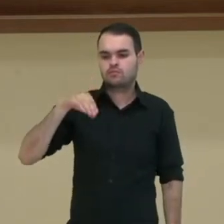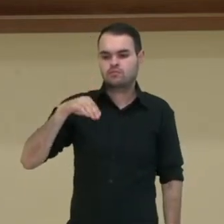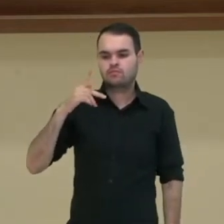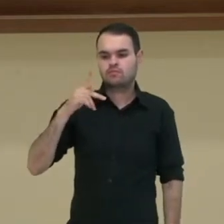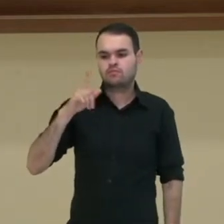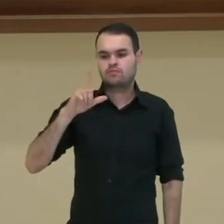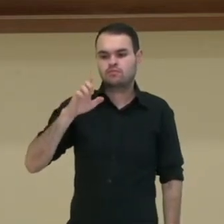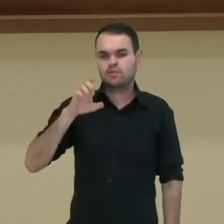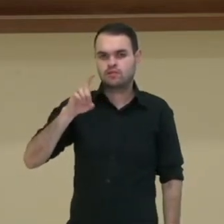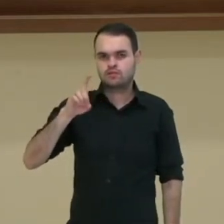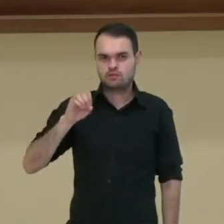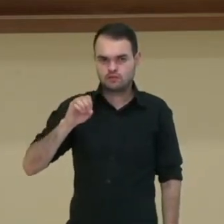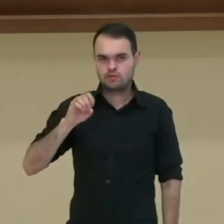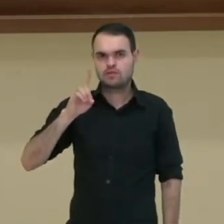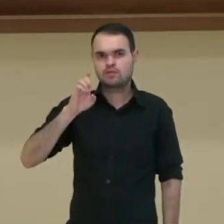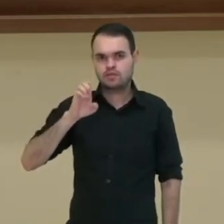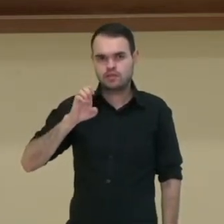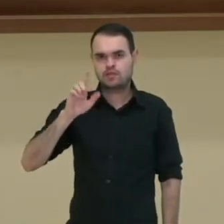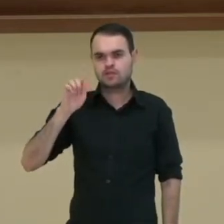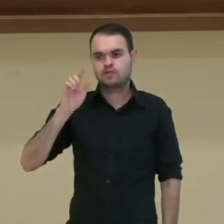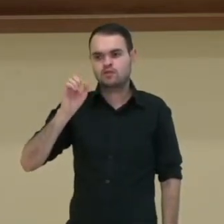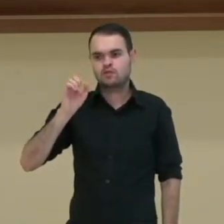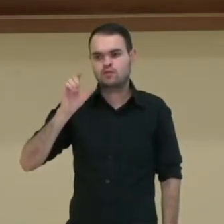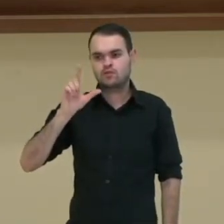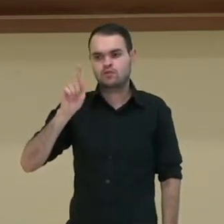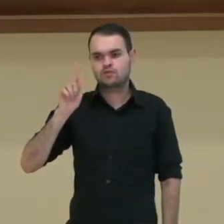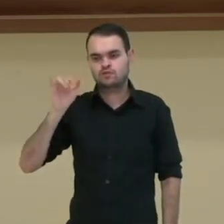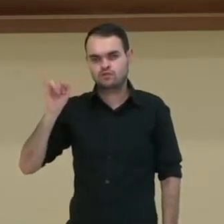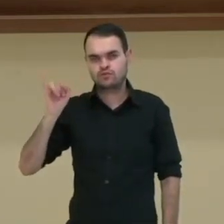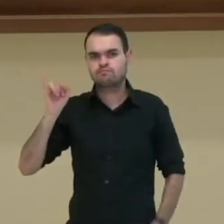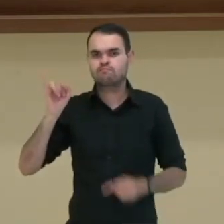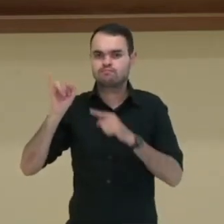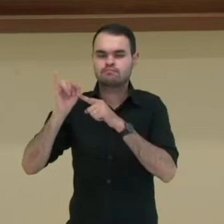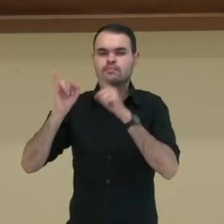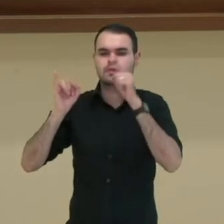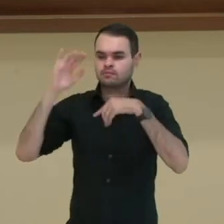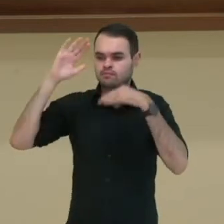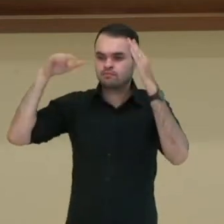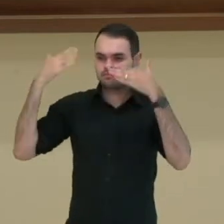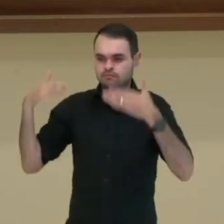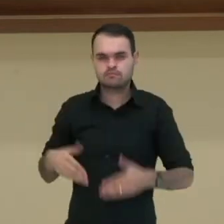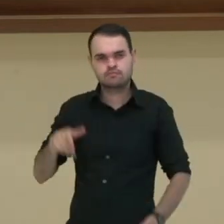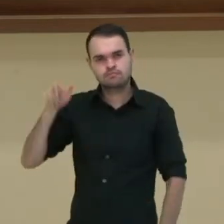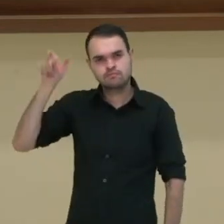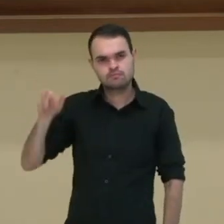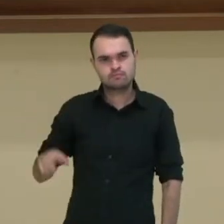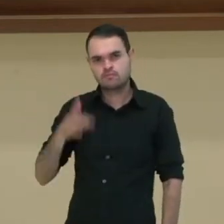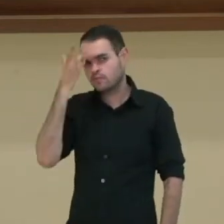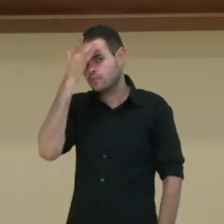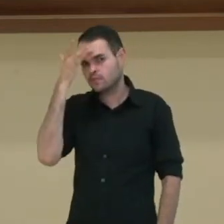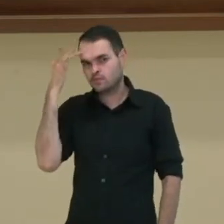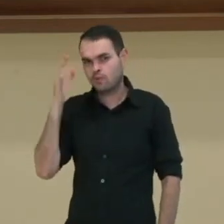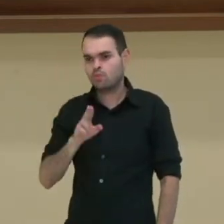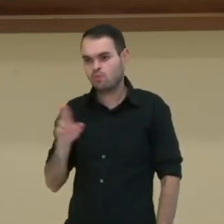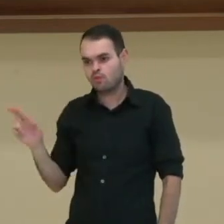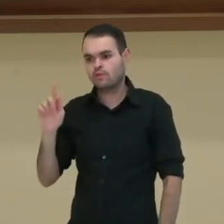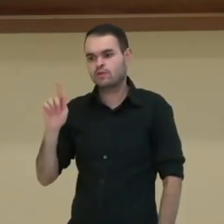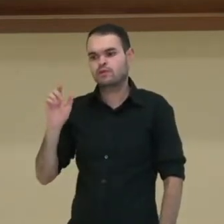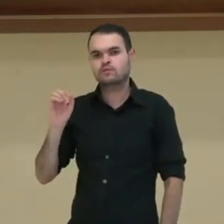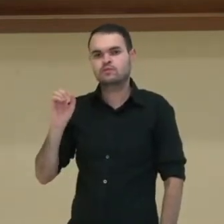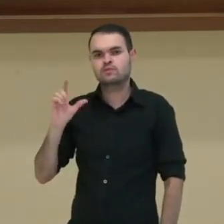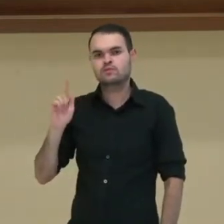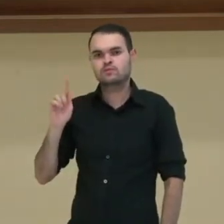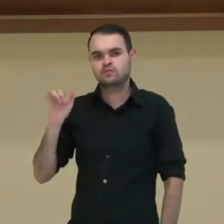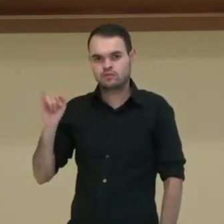complexo golgiense. Esse nome de Golgi, né, é um nome que veio ali homenagear ali, né, uma pessoa que descobriu essa